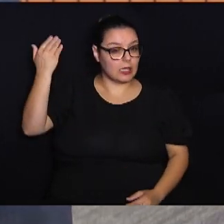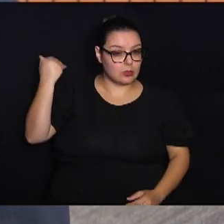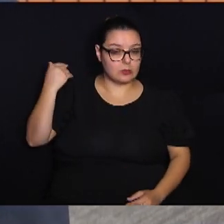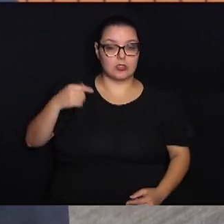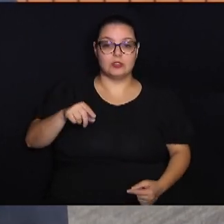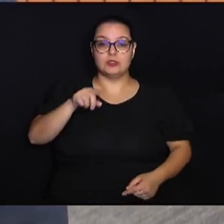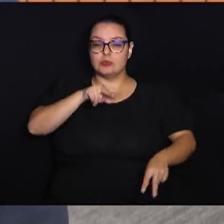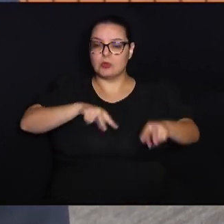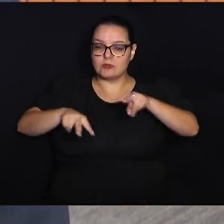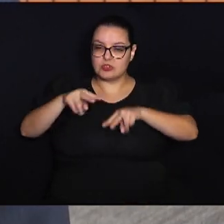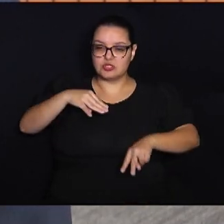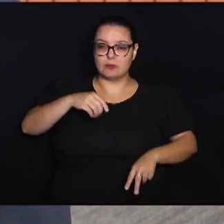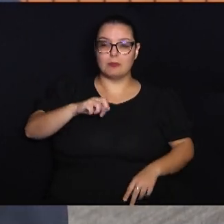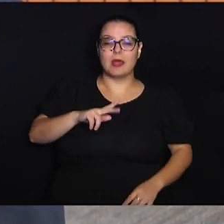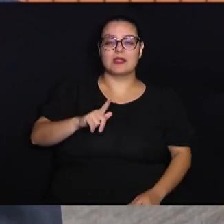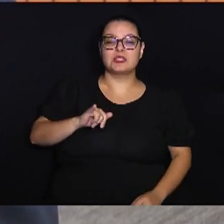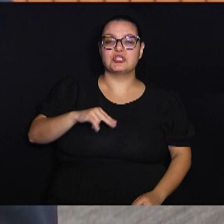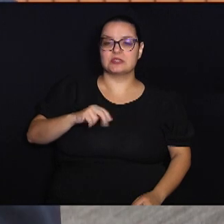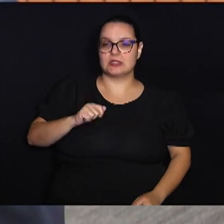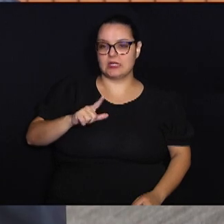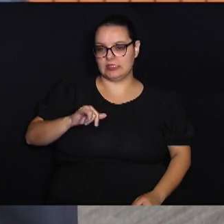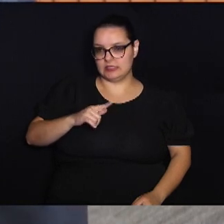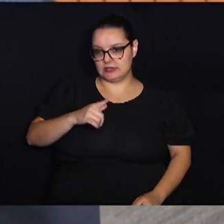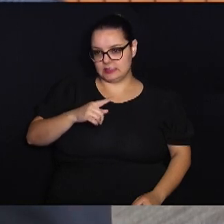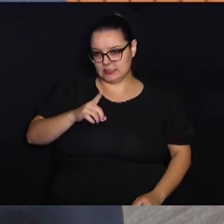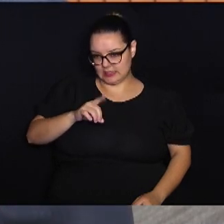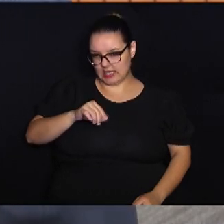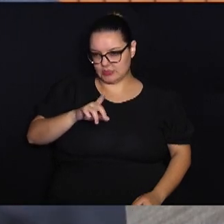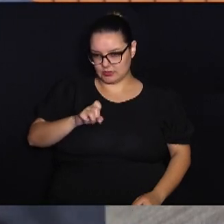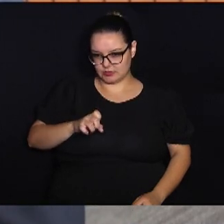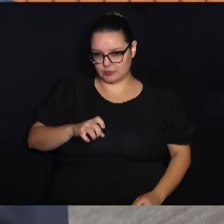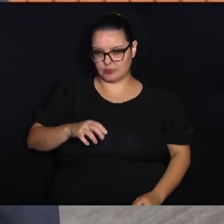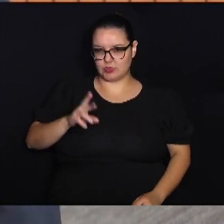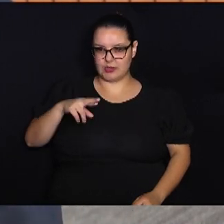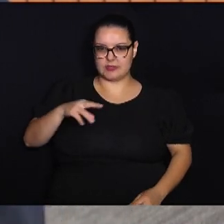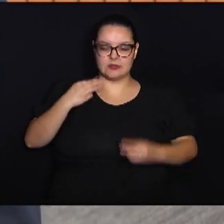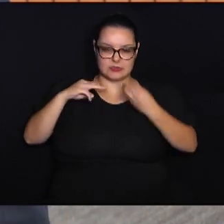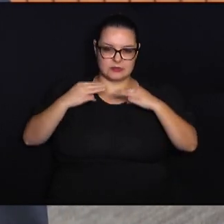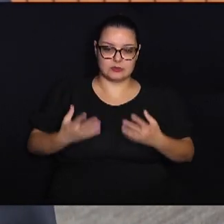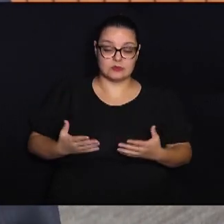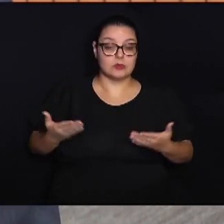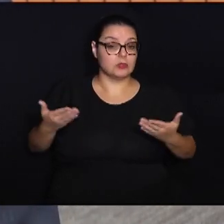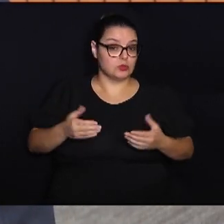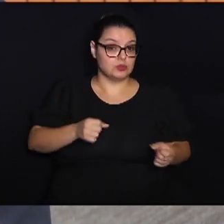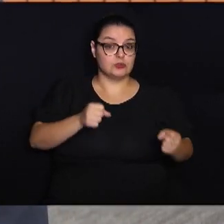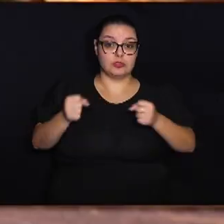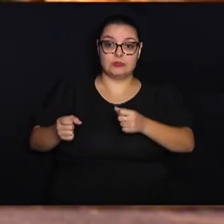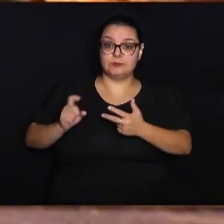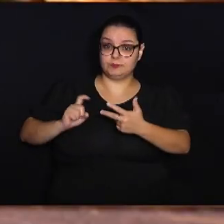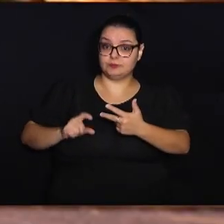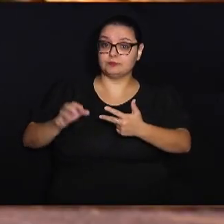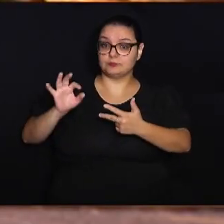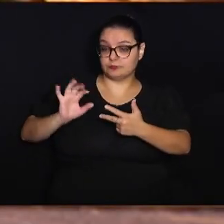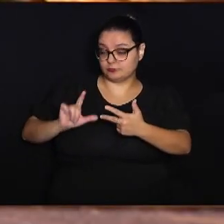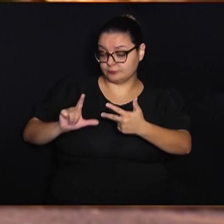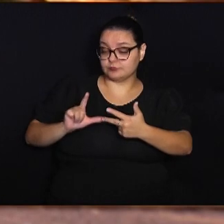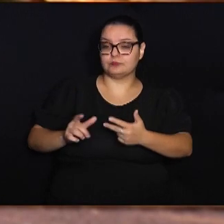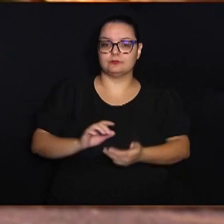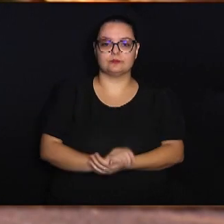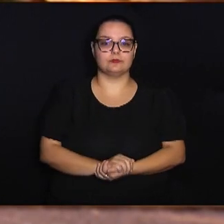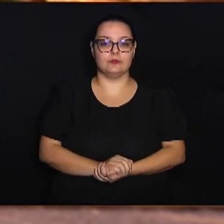da população de Campinas é a favor da escola cívico-militar. Embora a vereadora Mariana Conte já discorreu aqui amplamente